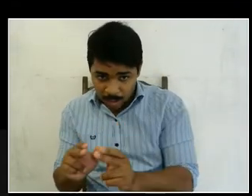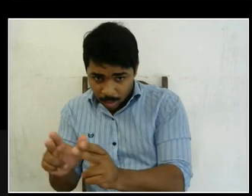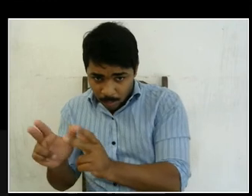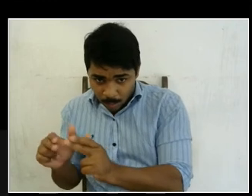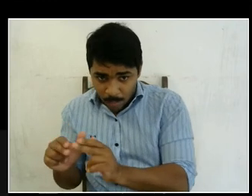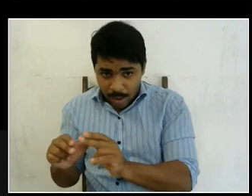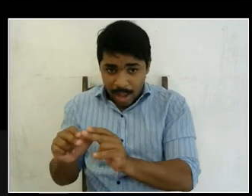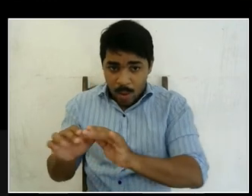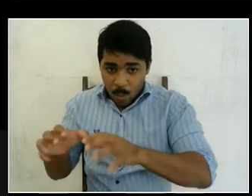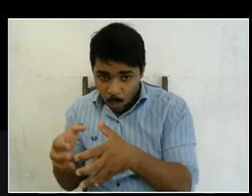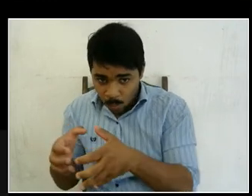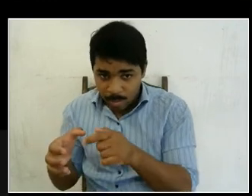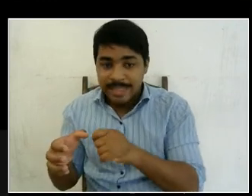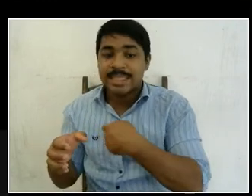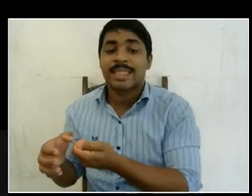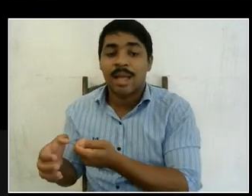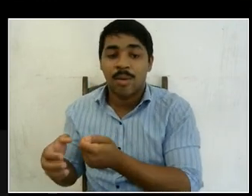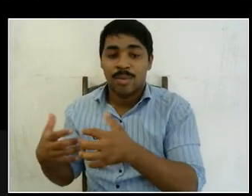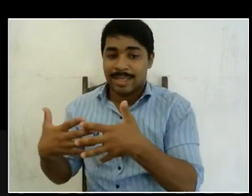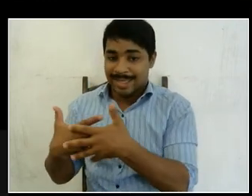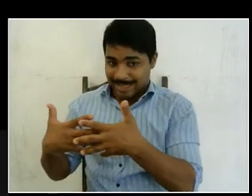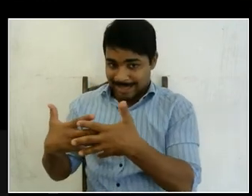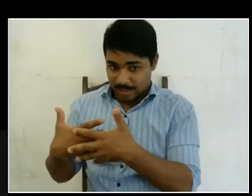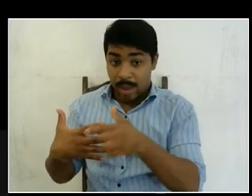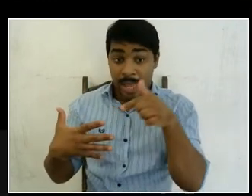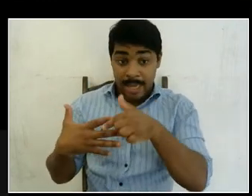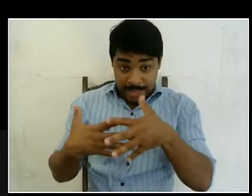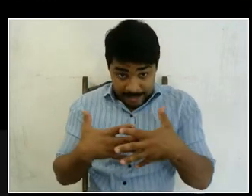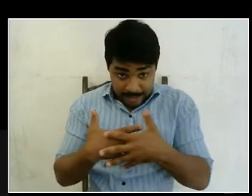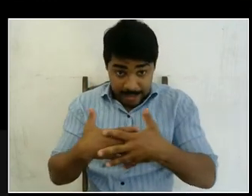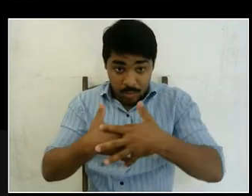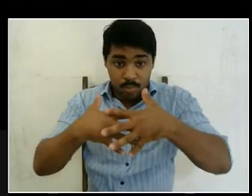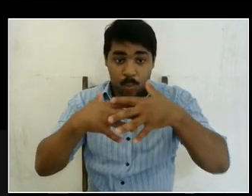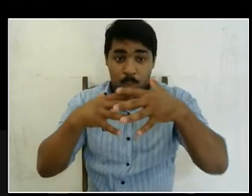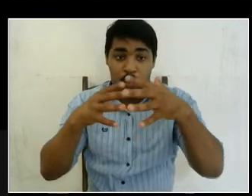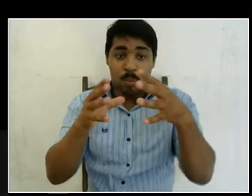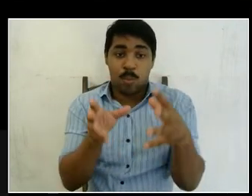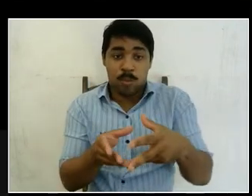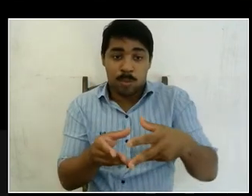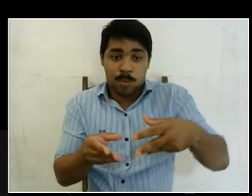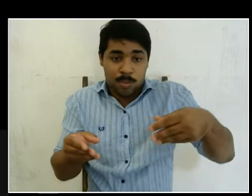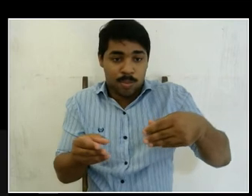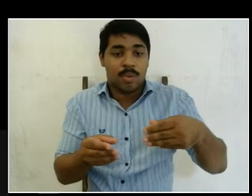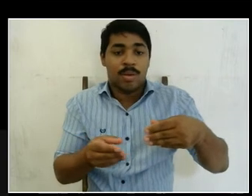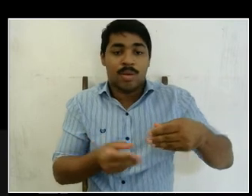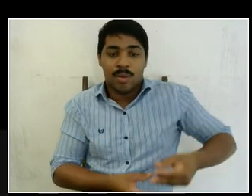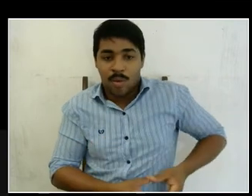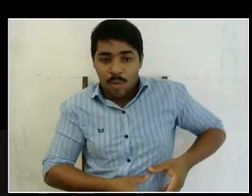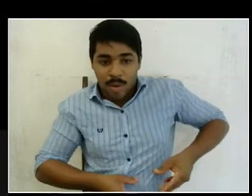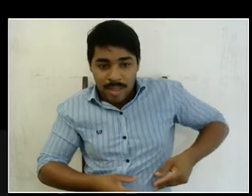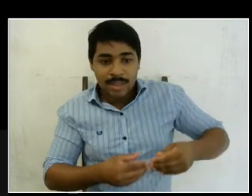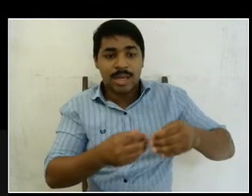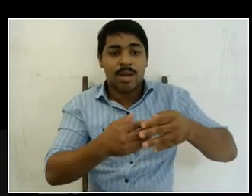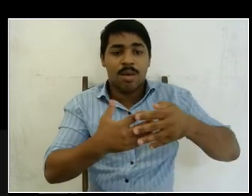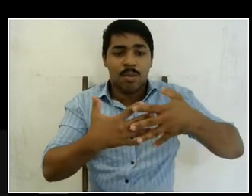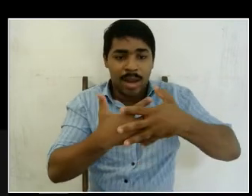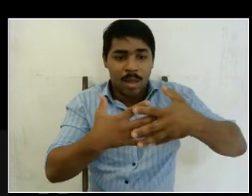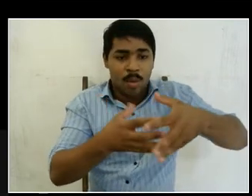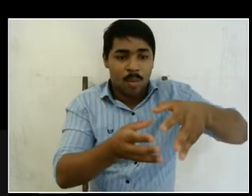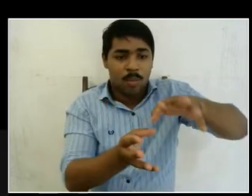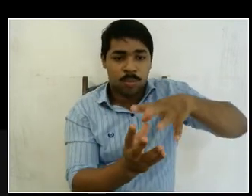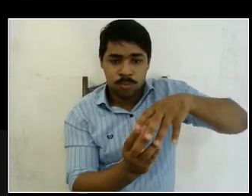tecidos, que depois forma um órgão, pode ser qualquer órgão do nosso corpo, como estômago, coração, pulmão, intestino delgado, né?